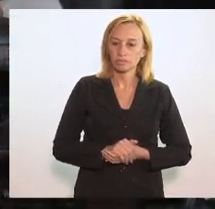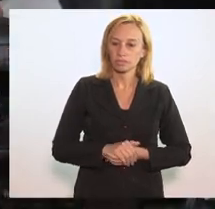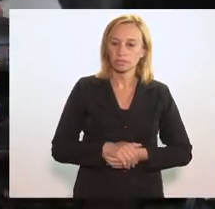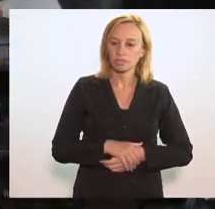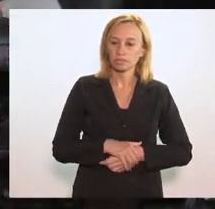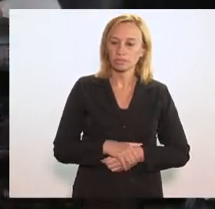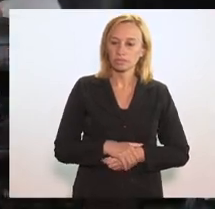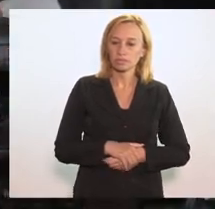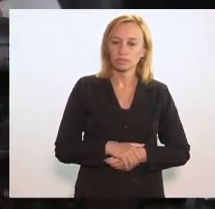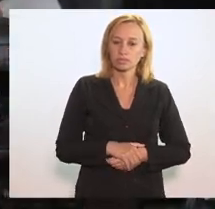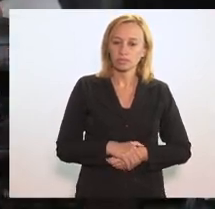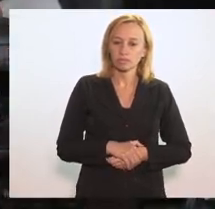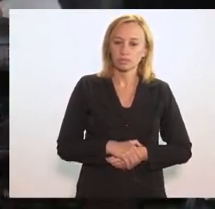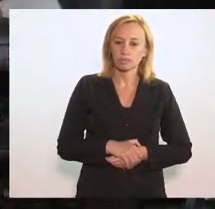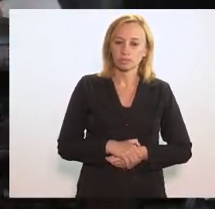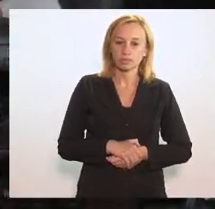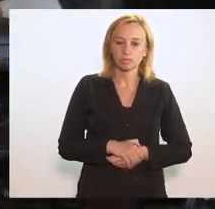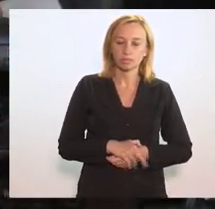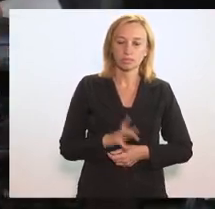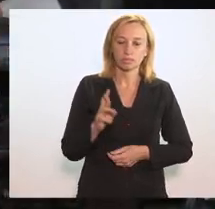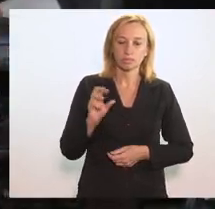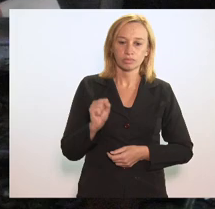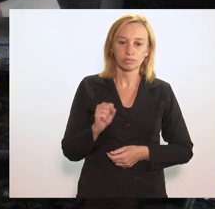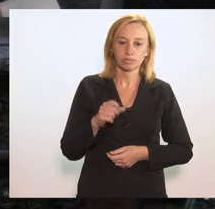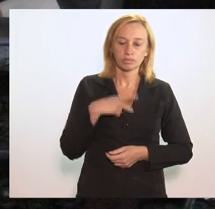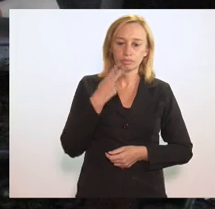Presidência convida o deputado Rubens Bom Tempo para emitir parecer.